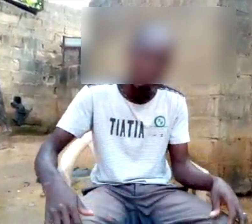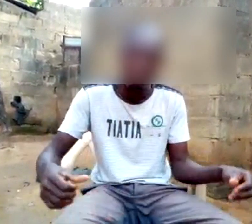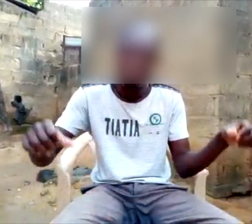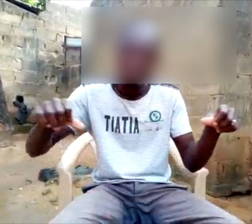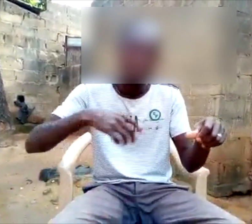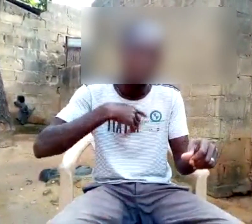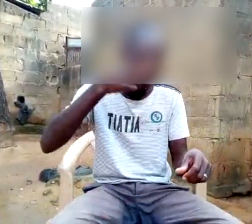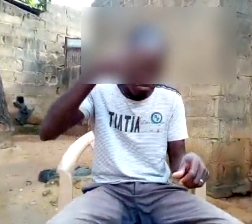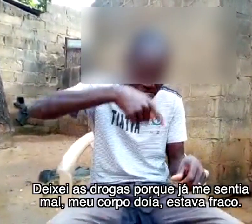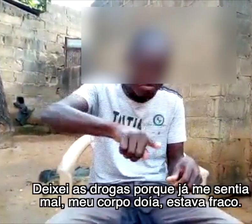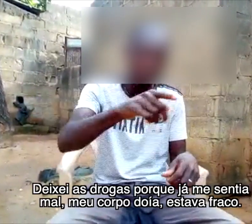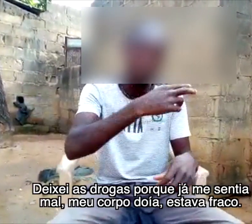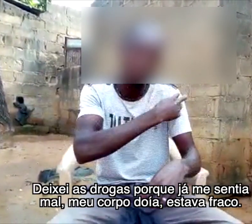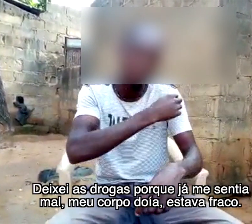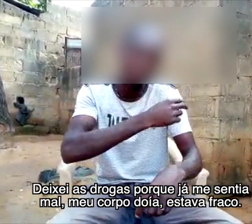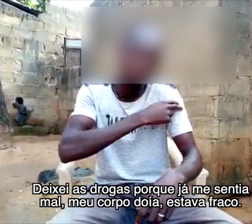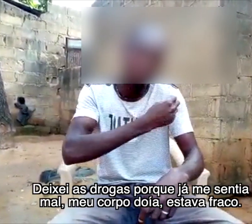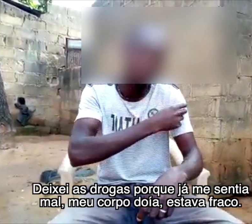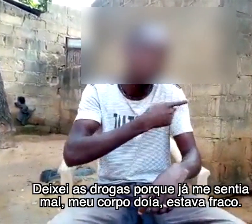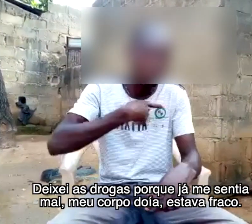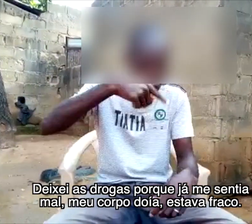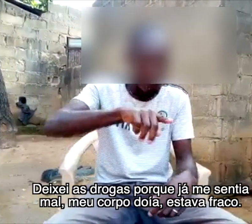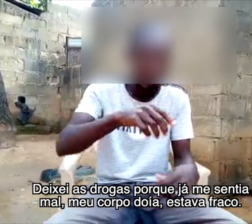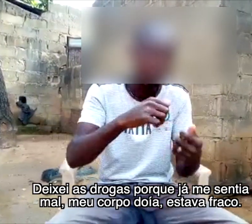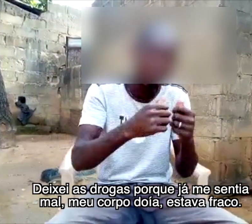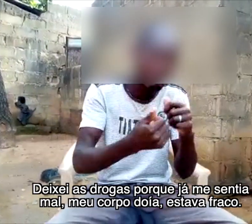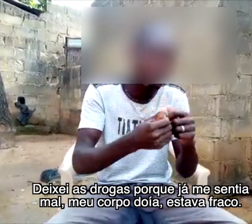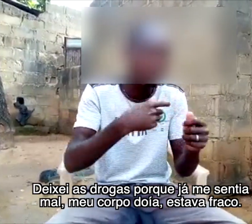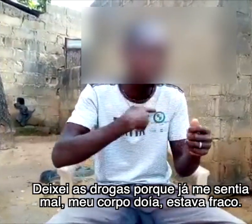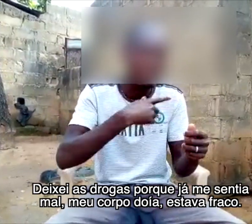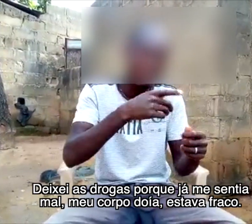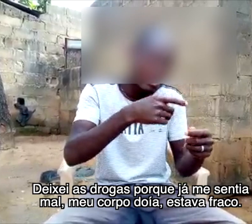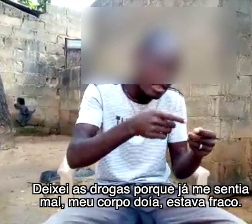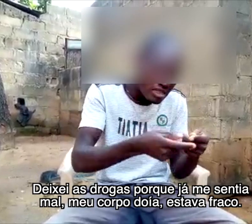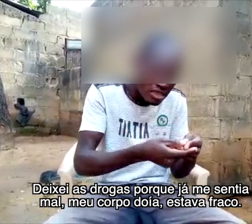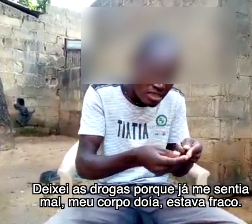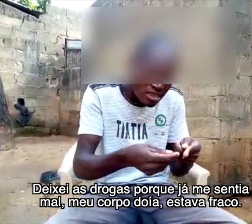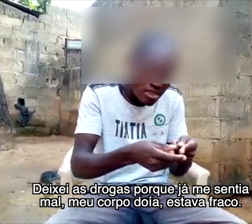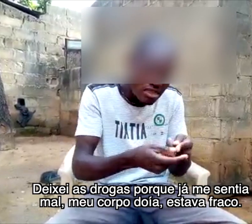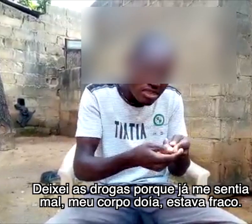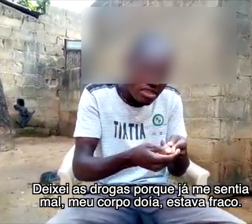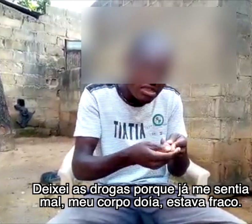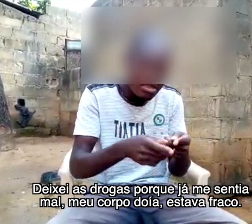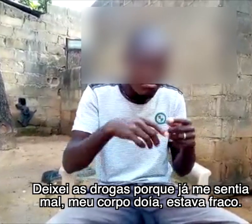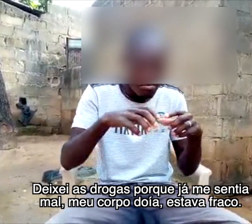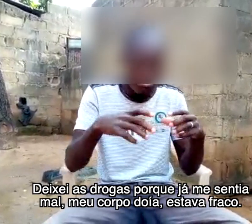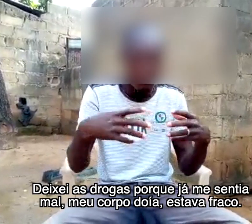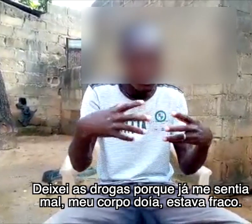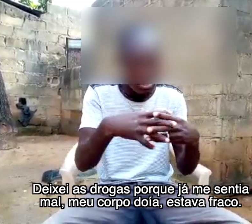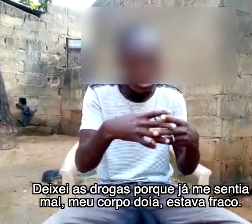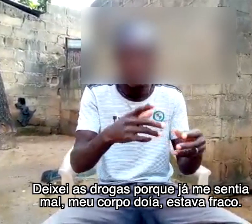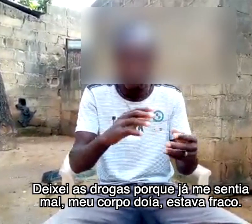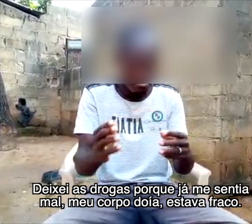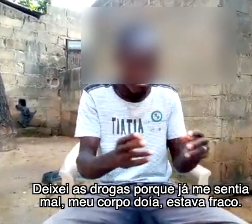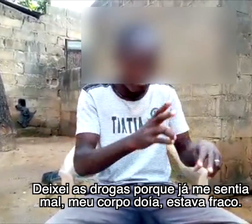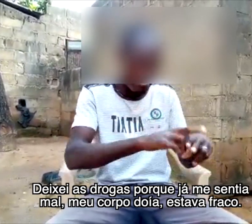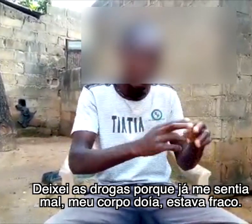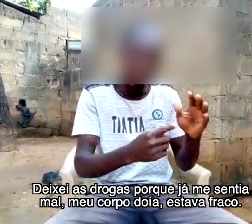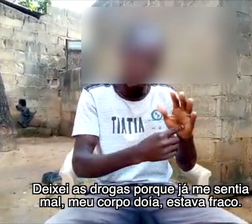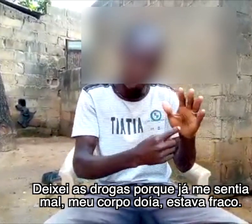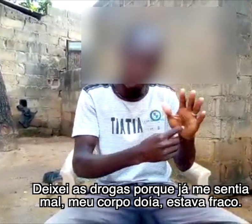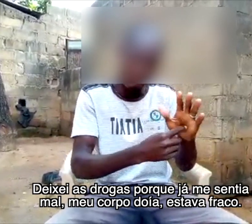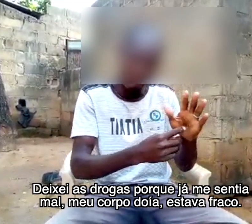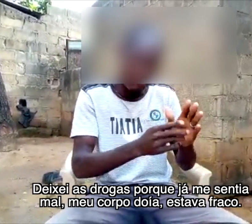Eu deixei. as drogas porque já sentia-me mal. Meu corpo